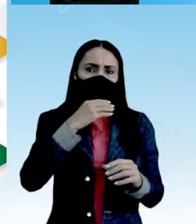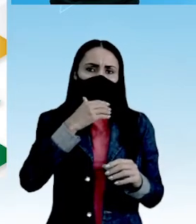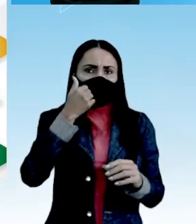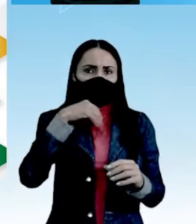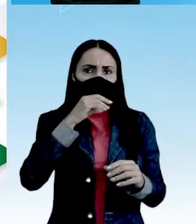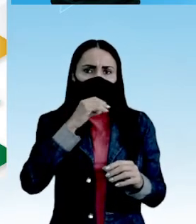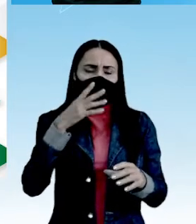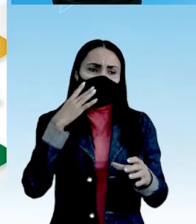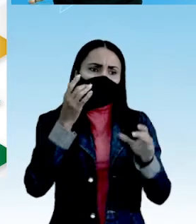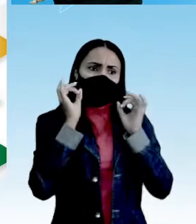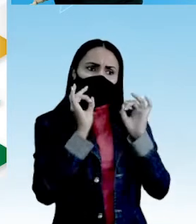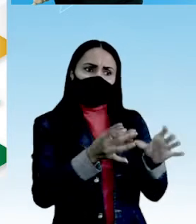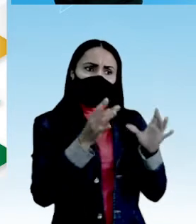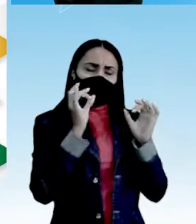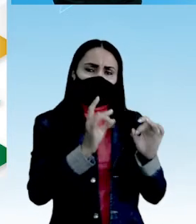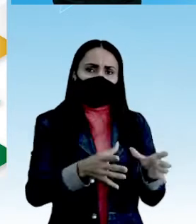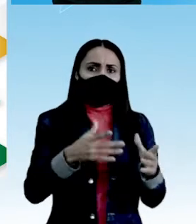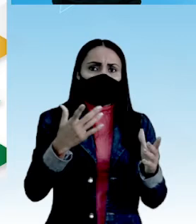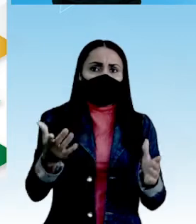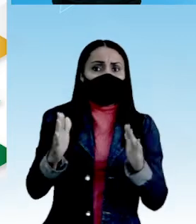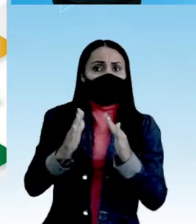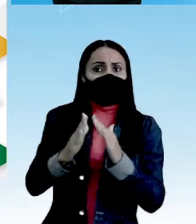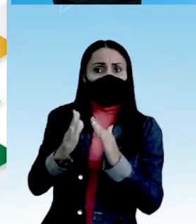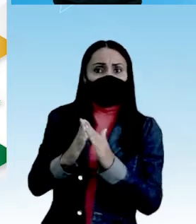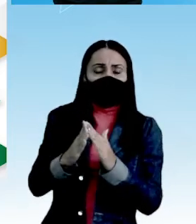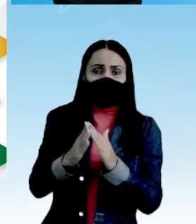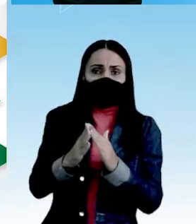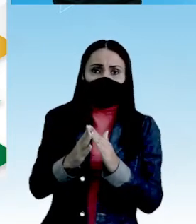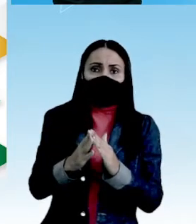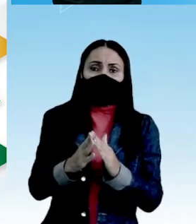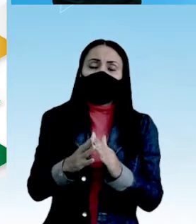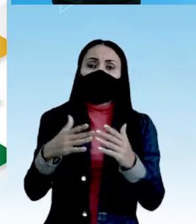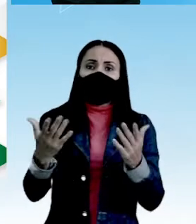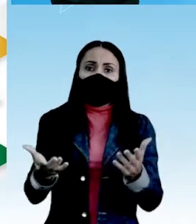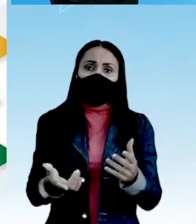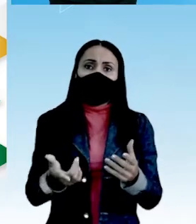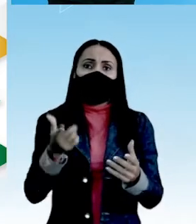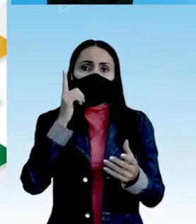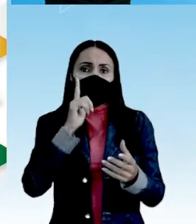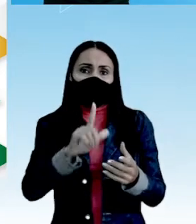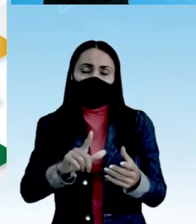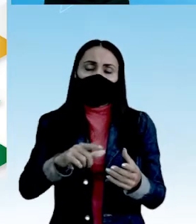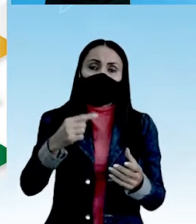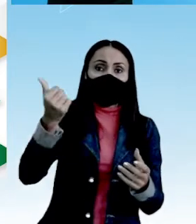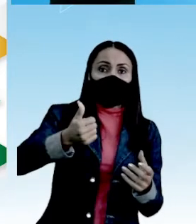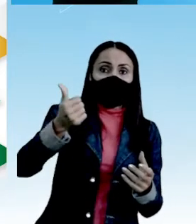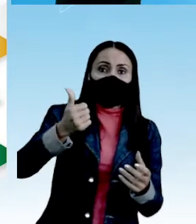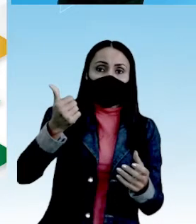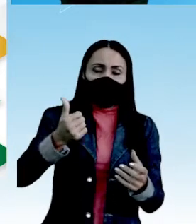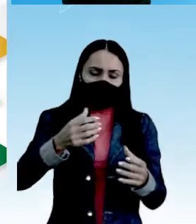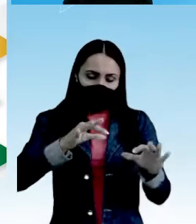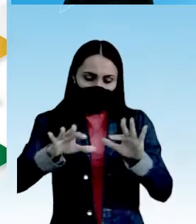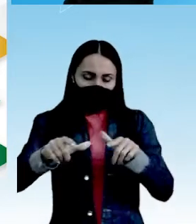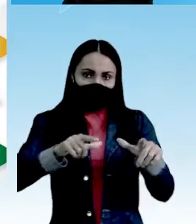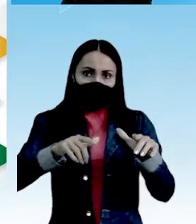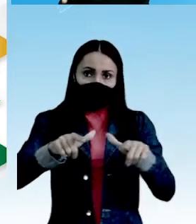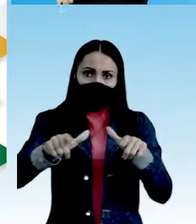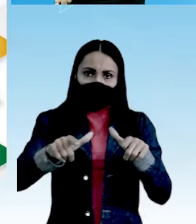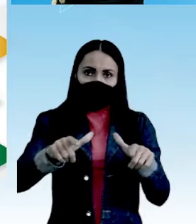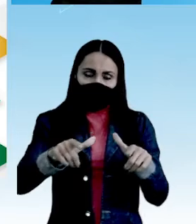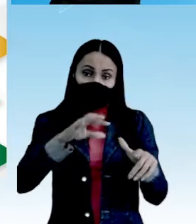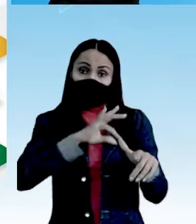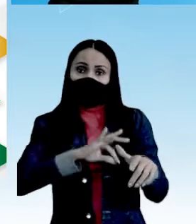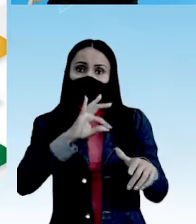despejo do quarto onde moravam. Billie se dirigiu a um bar onde conseguiu seu primeiro emprego como cantora. Então, ela morava com a